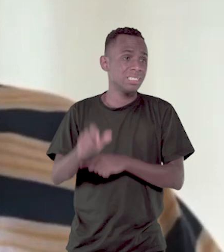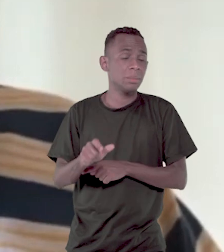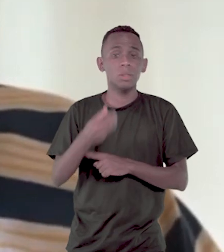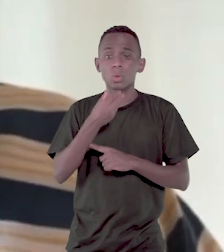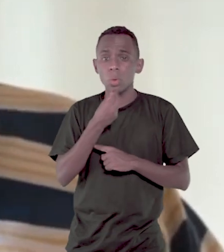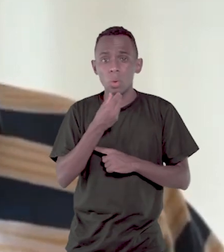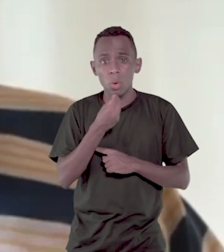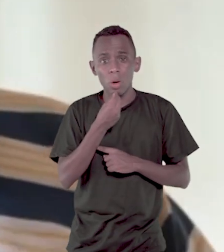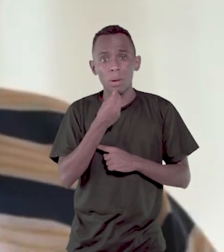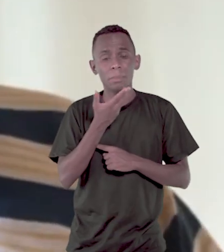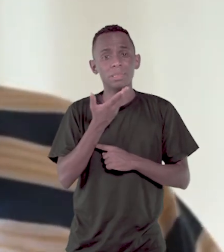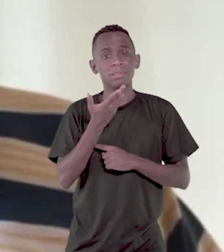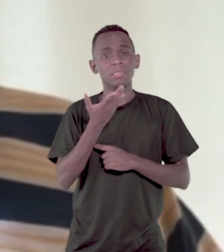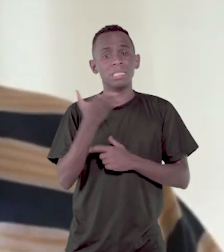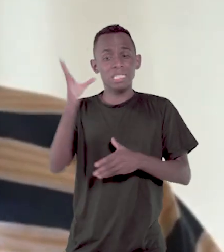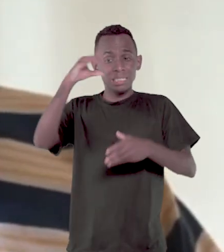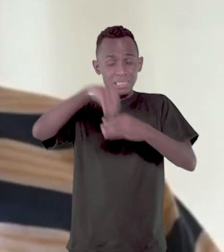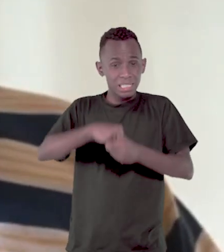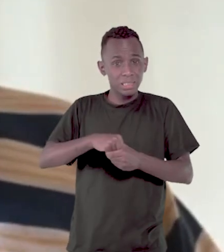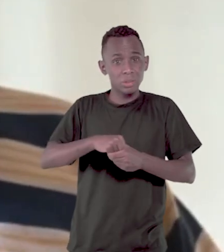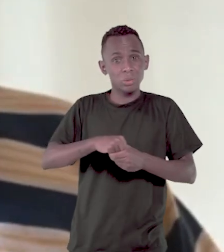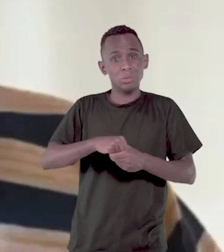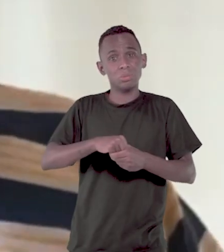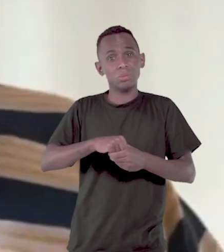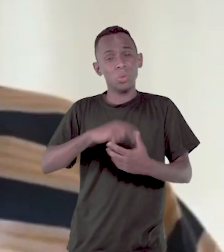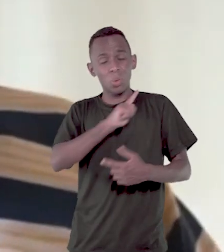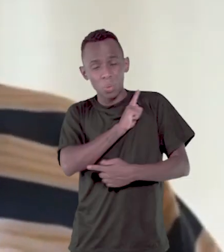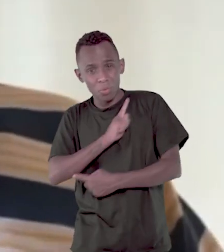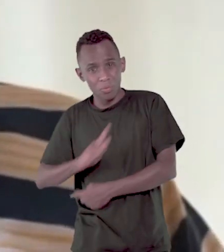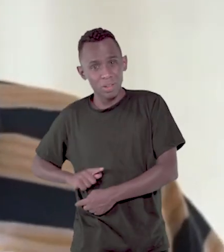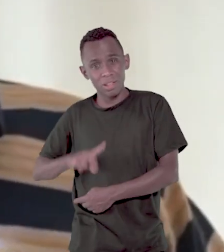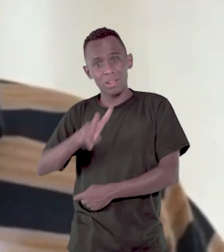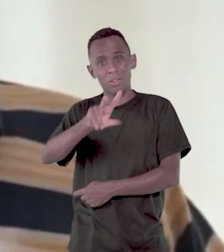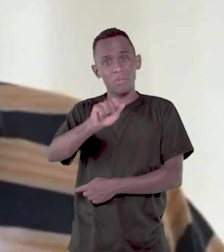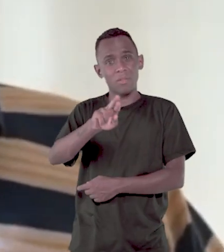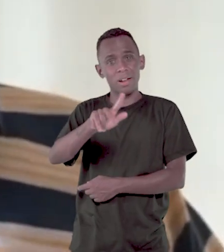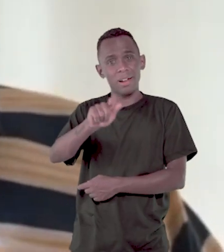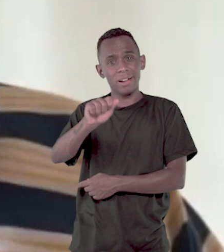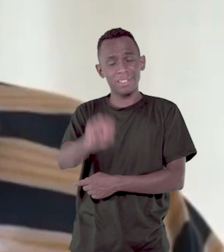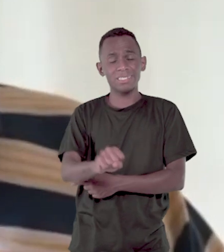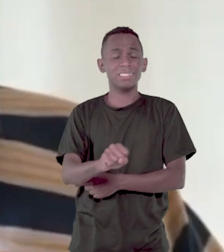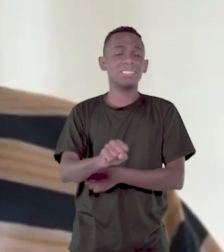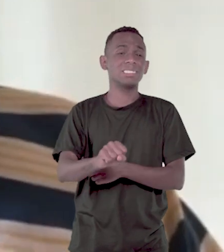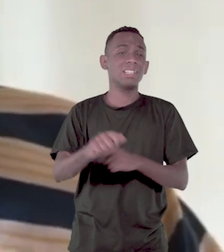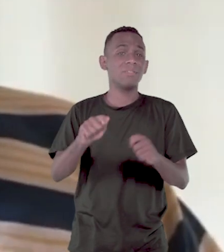Ele se enfronhou de tal maneira no governo Vargas que ele ficou muito